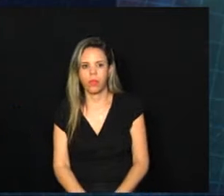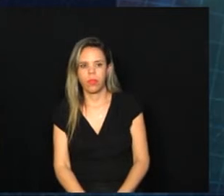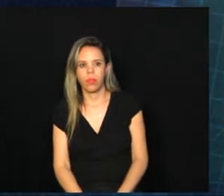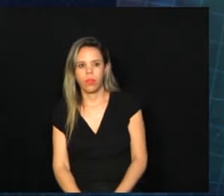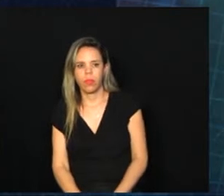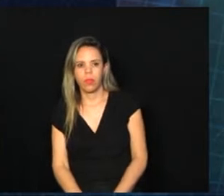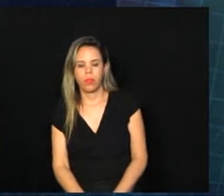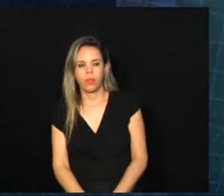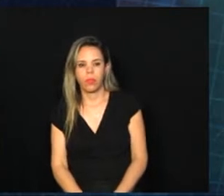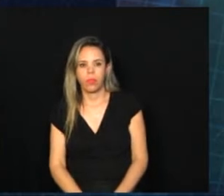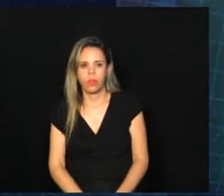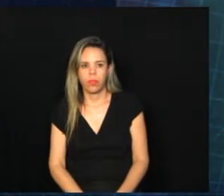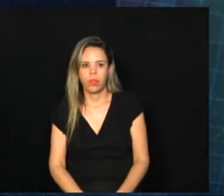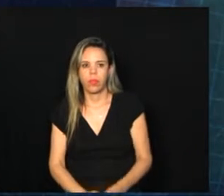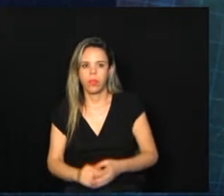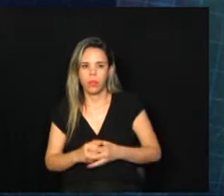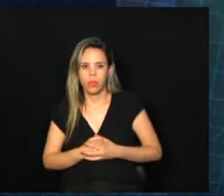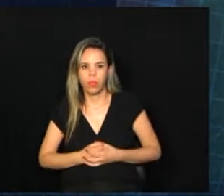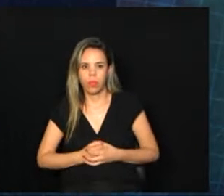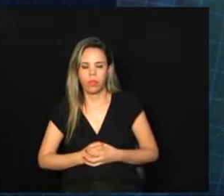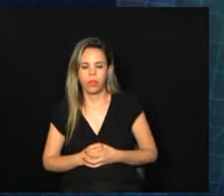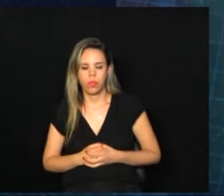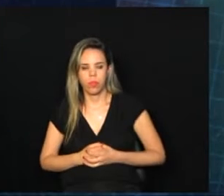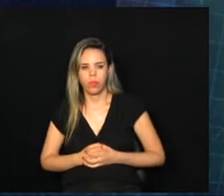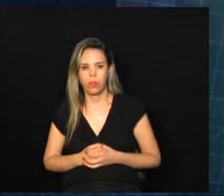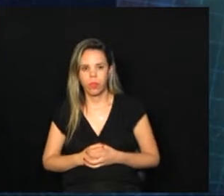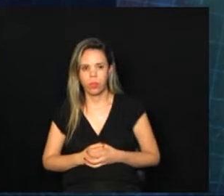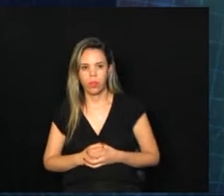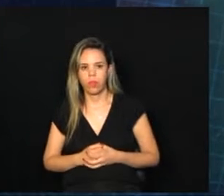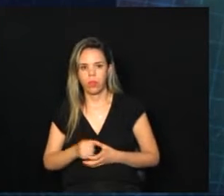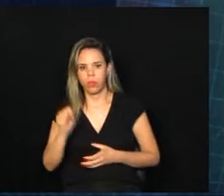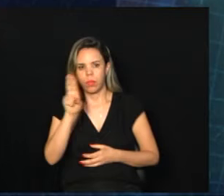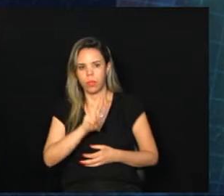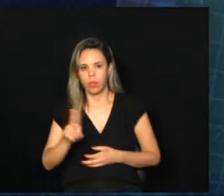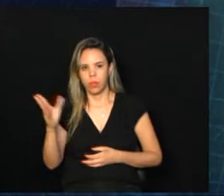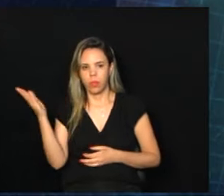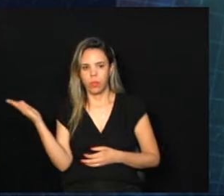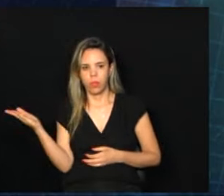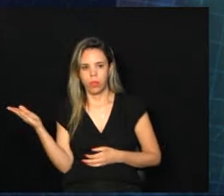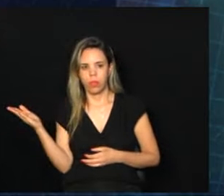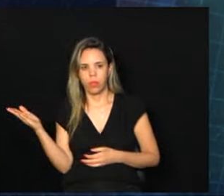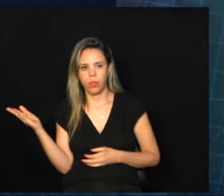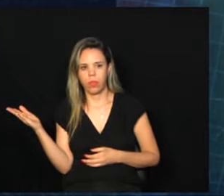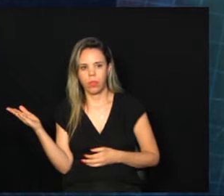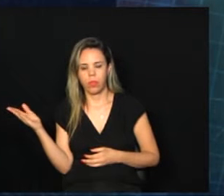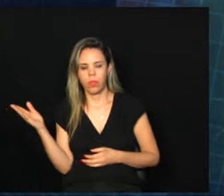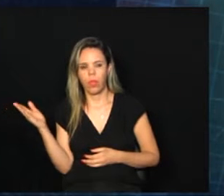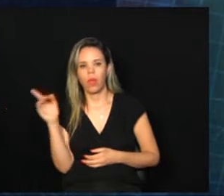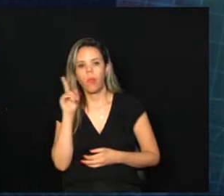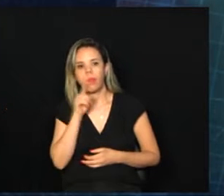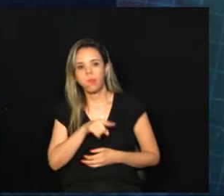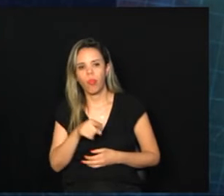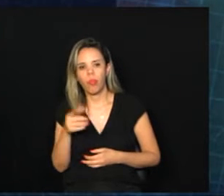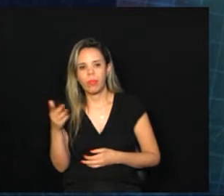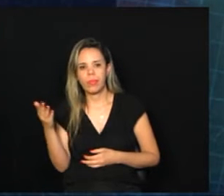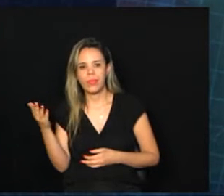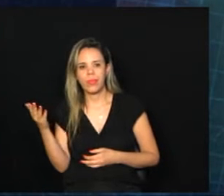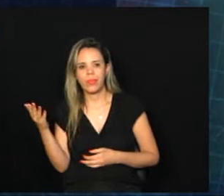4.310 mortes desde o início da pandemia devido à Covid. Sumaré, 962 óbitos,